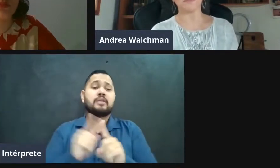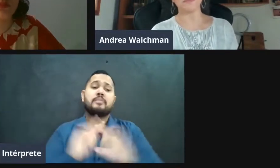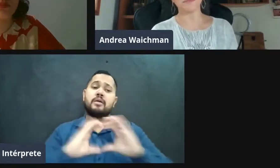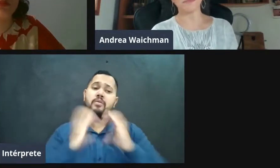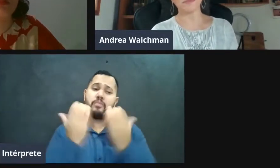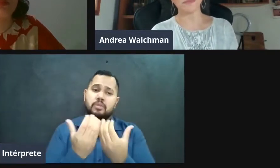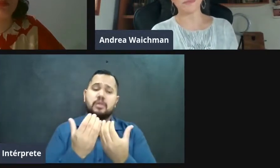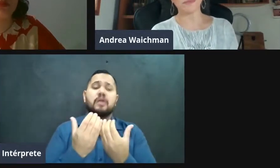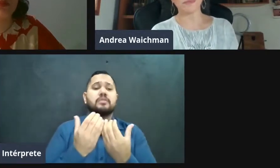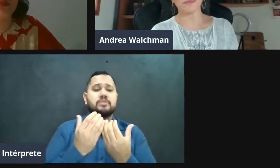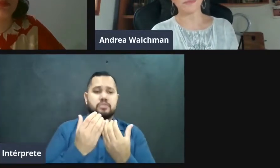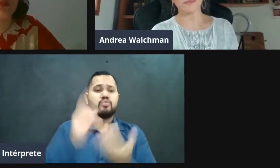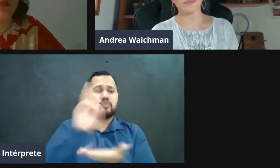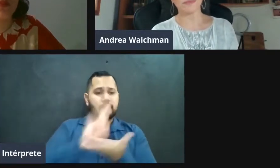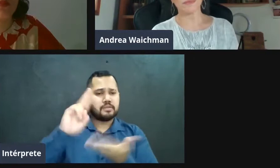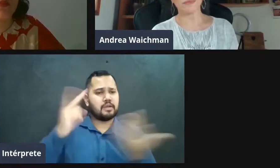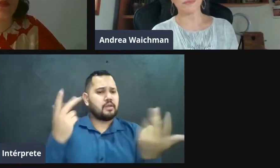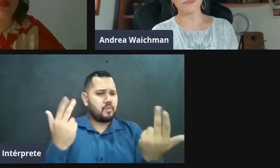universitária.